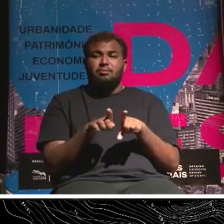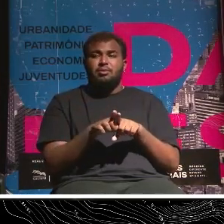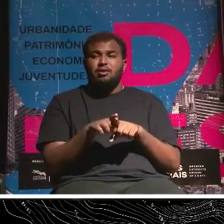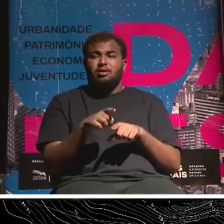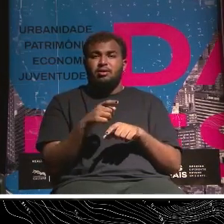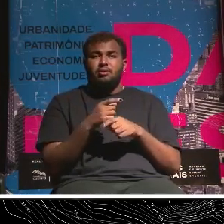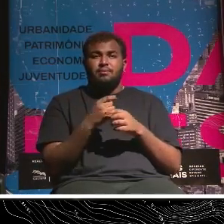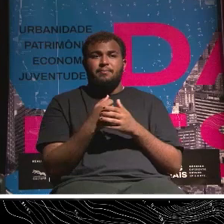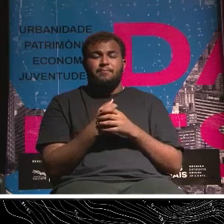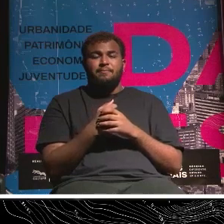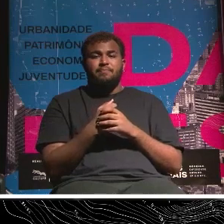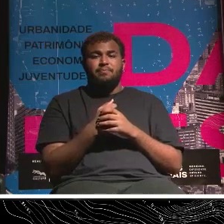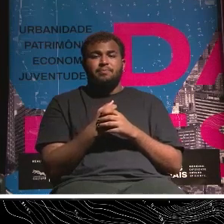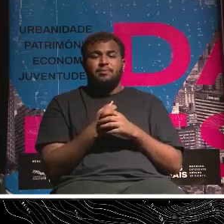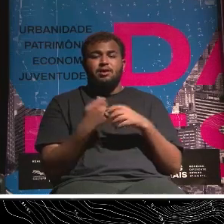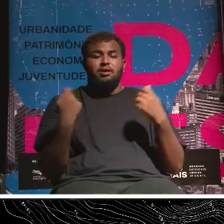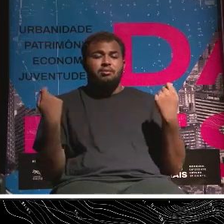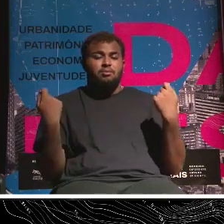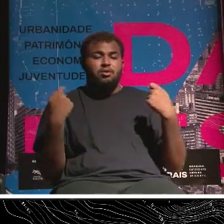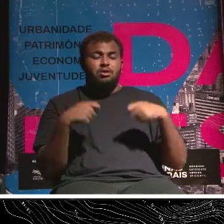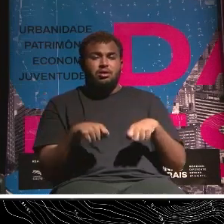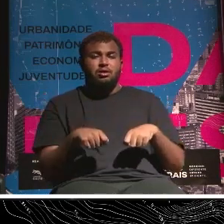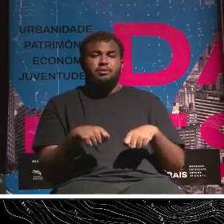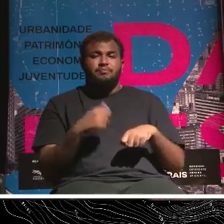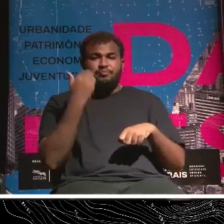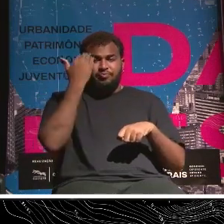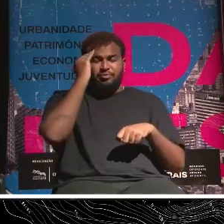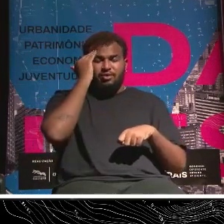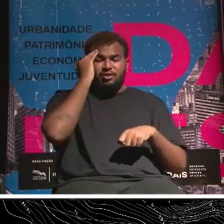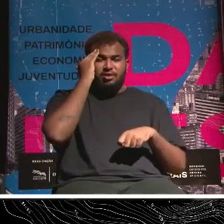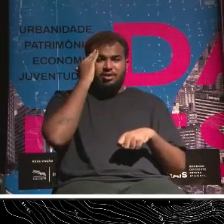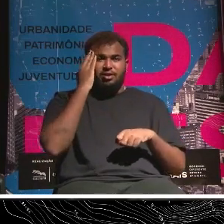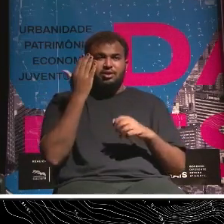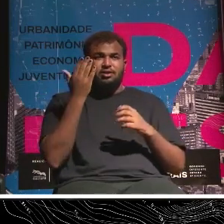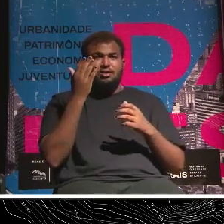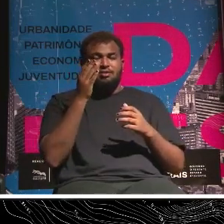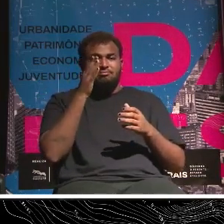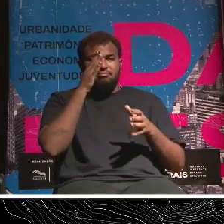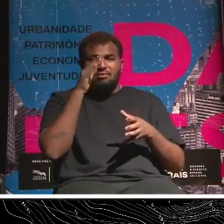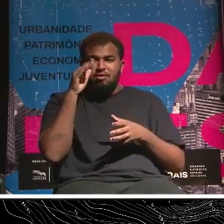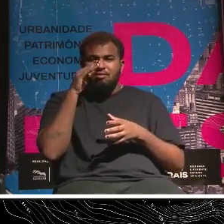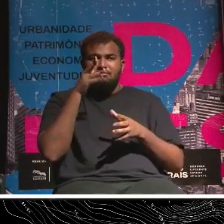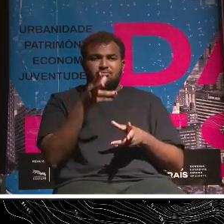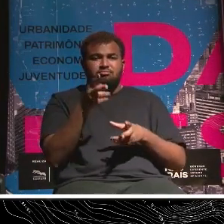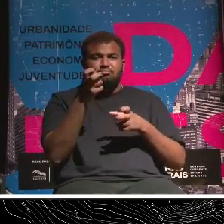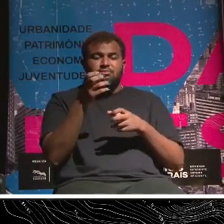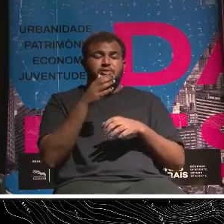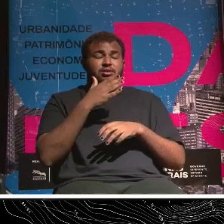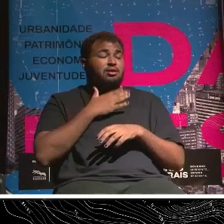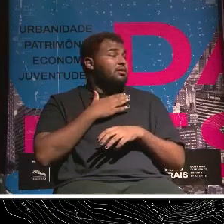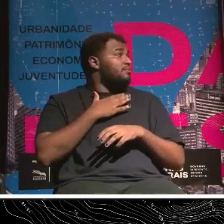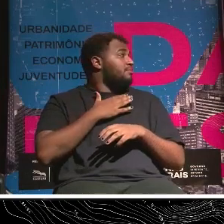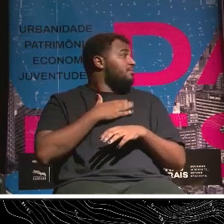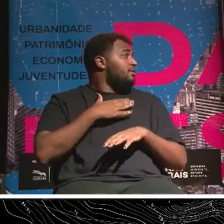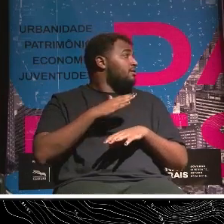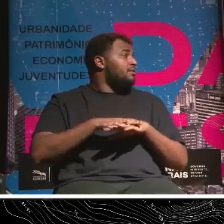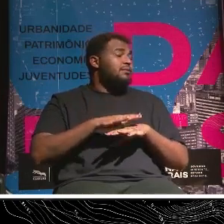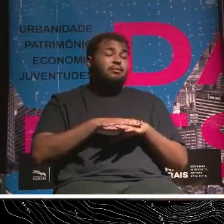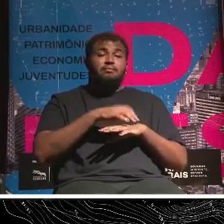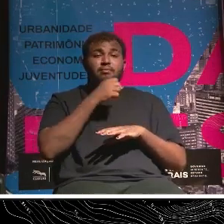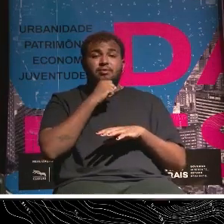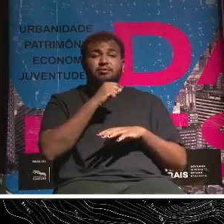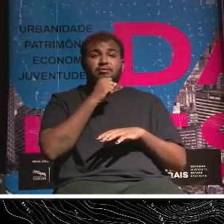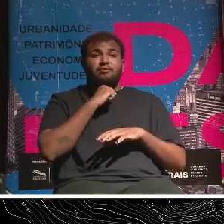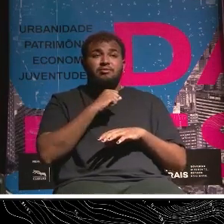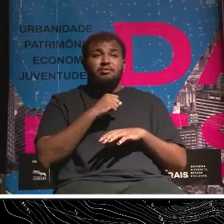fruto de poder entender essa gestão a partir da escuta. Então, a minha mais velha me